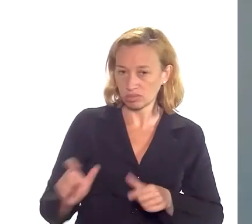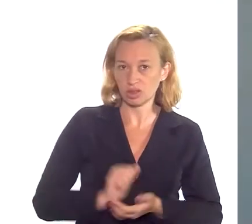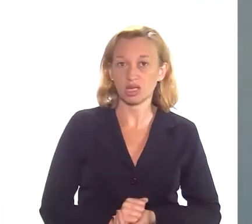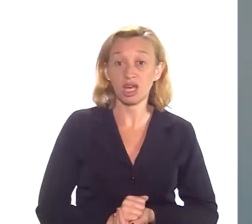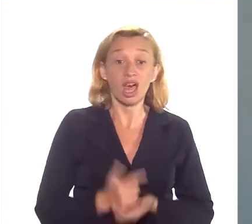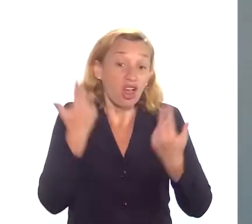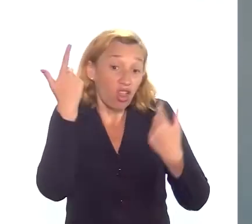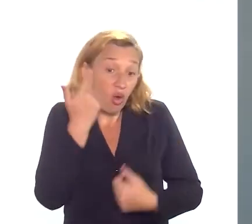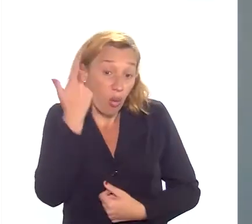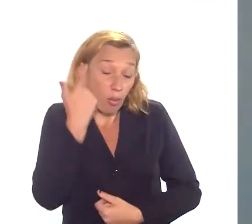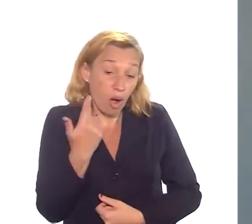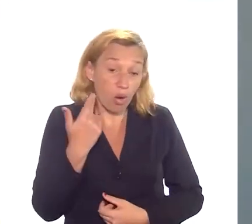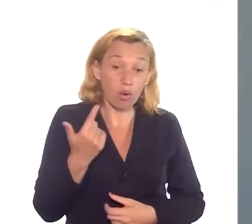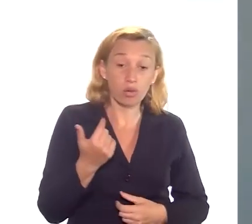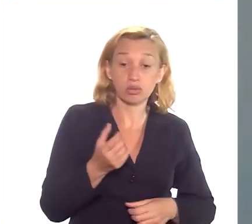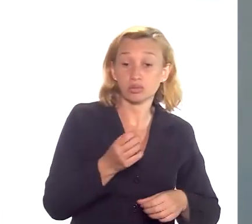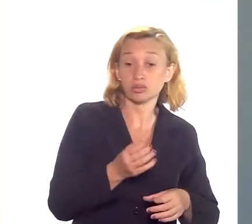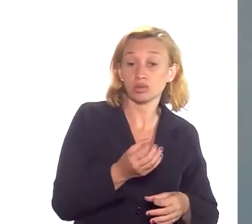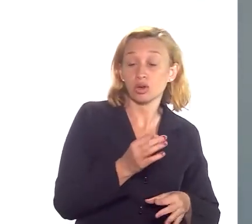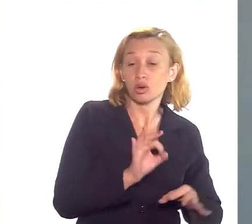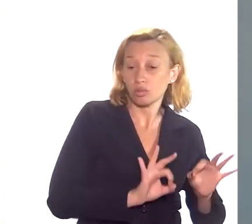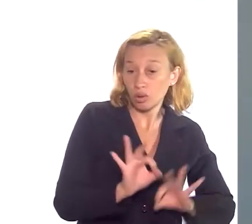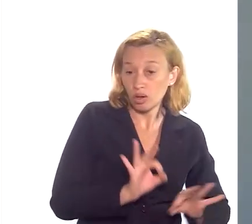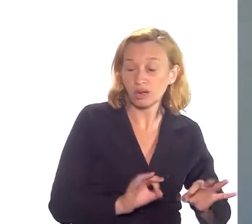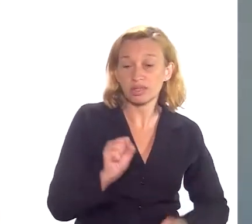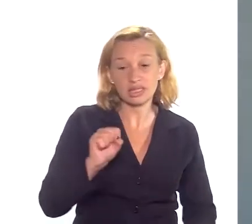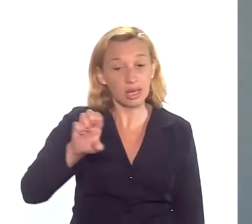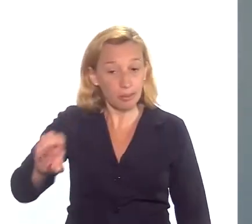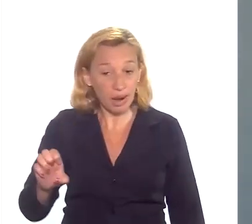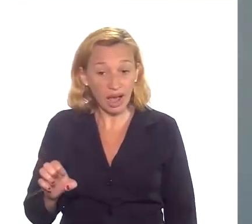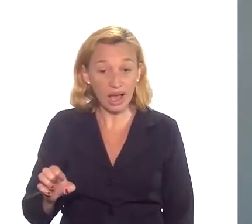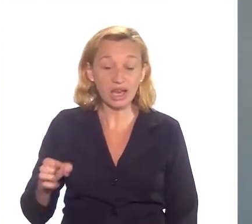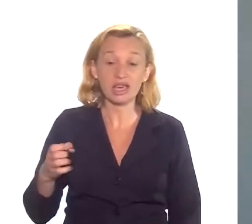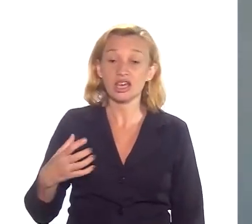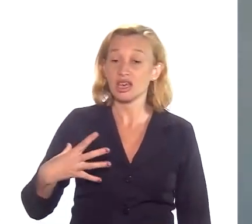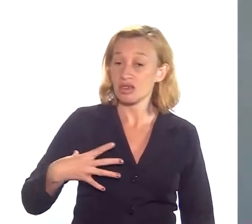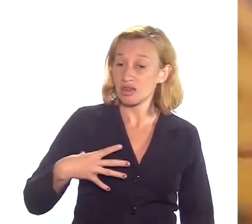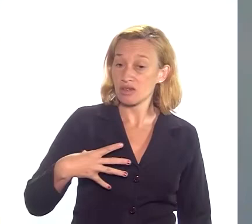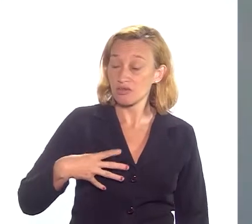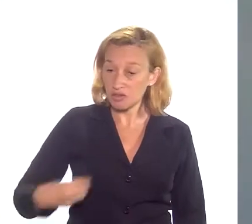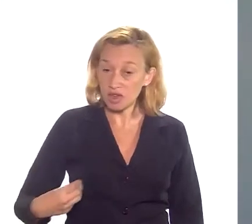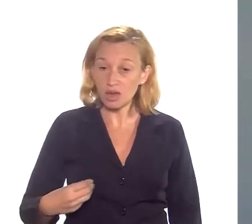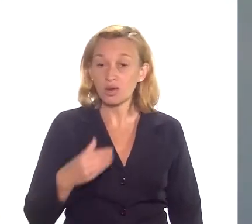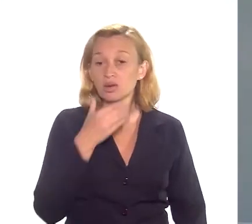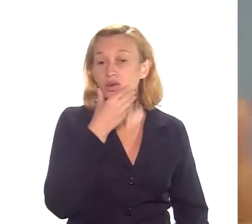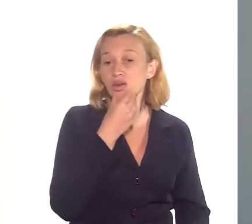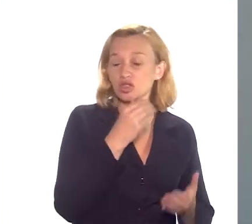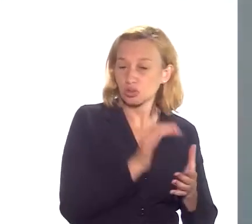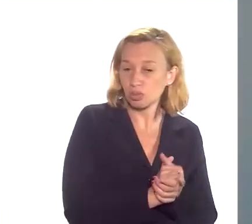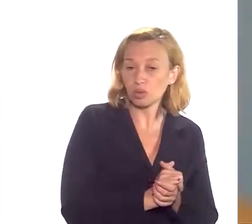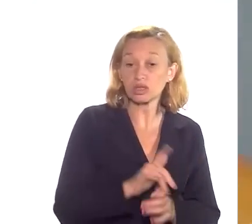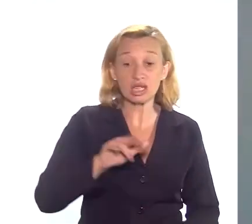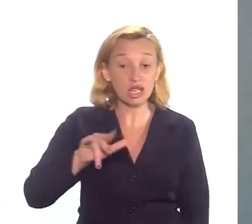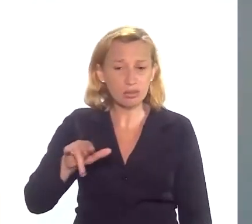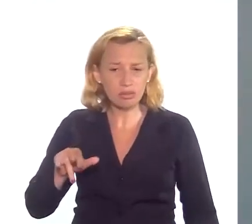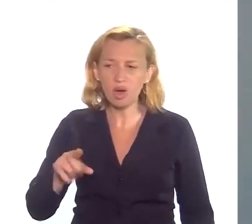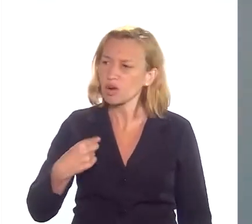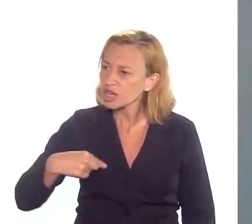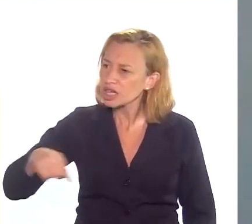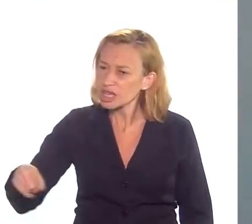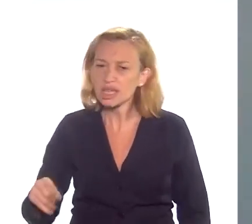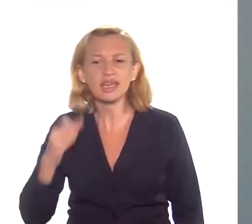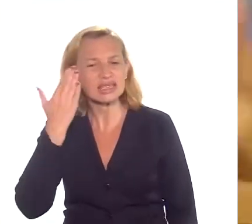trabalhar com esses perfis. É comum no programa Sebrae Delas os homens virem os maridos, filhos, irmãos em